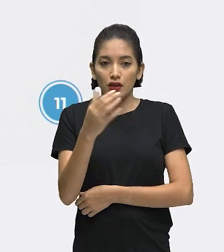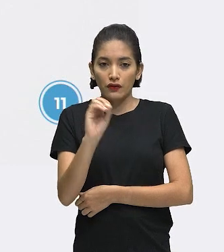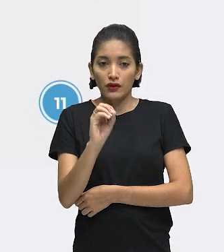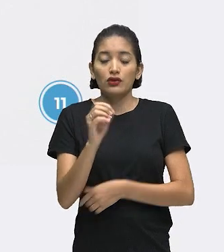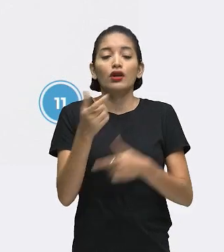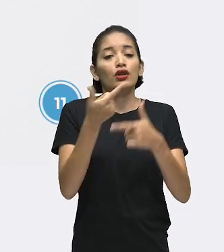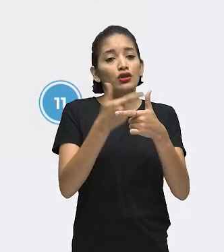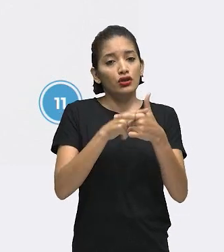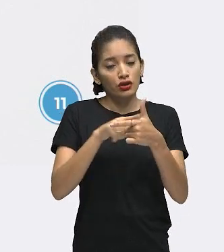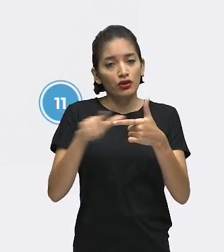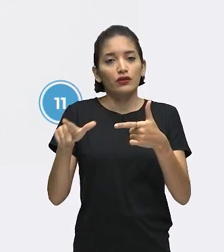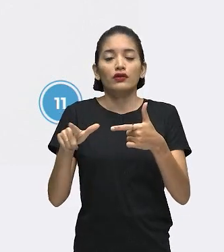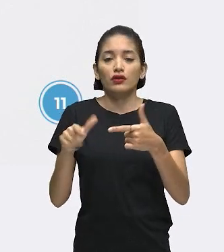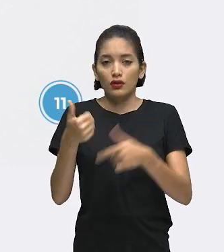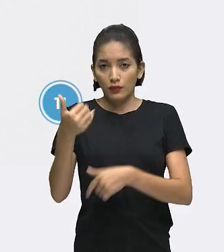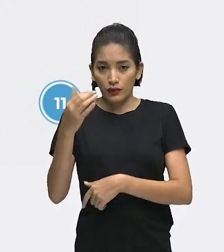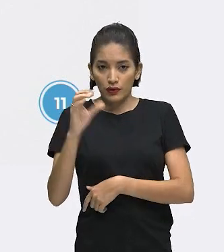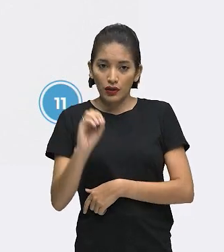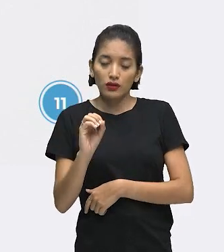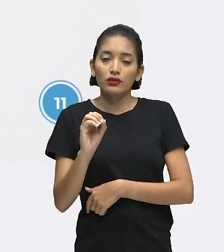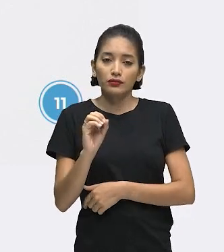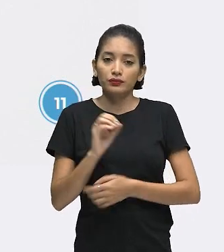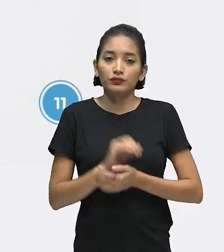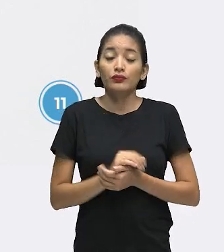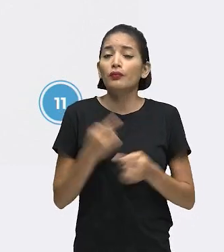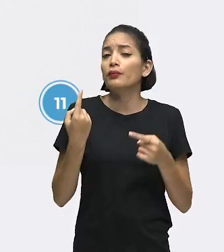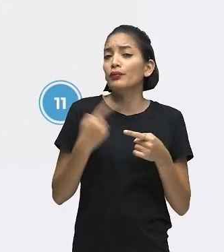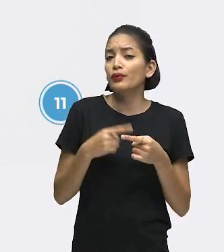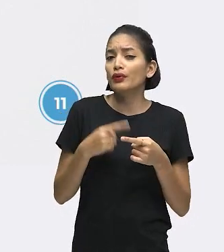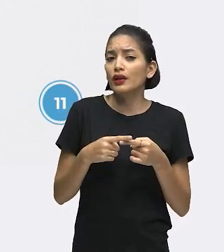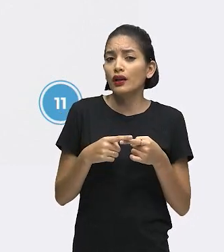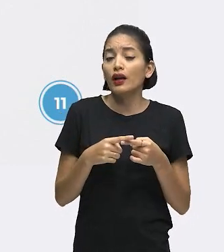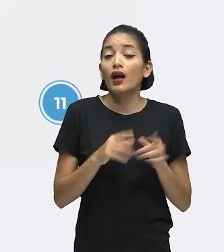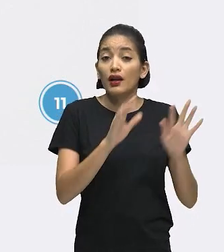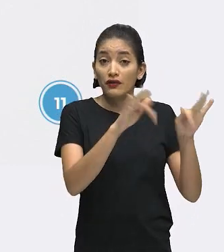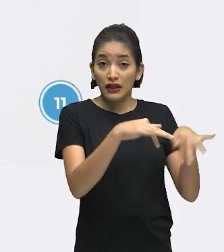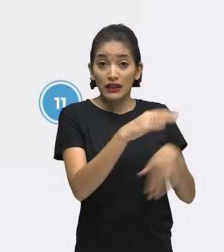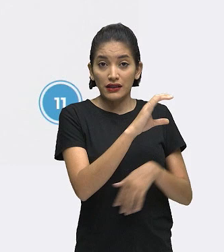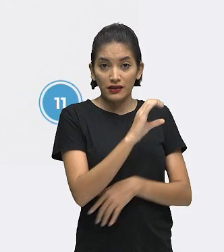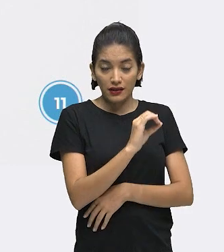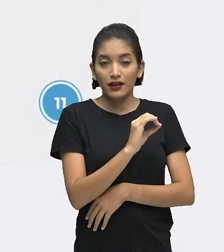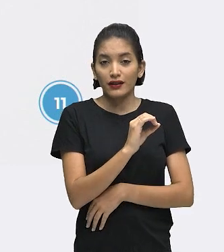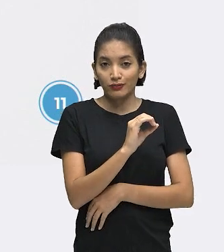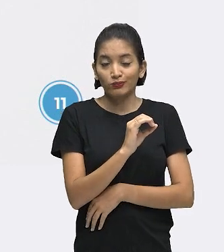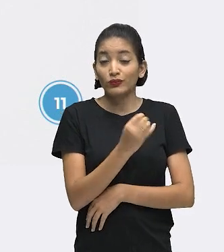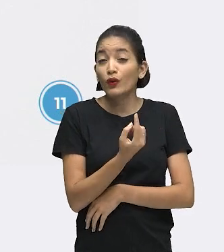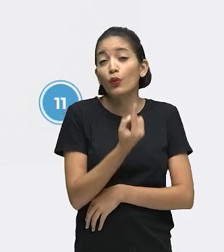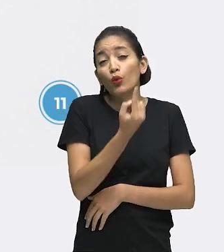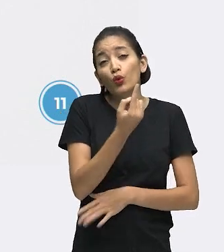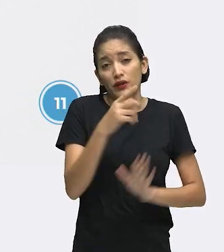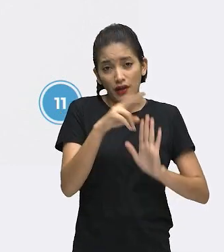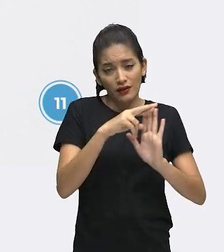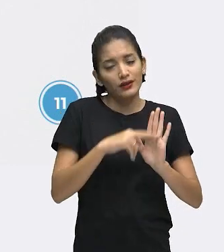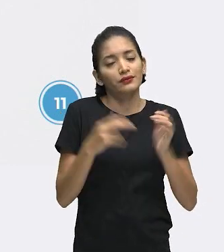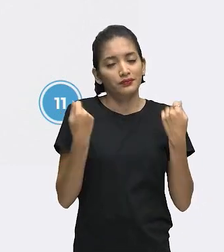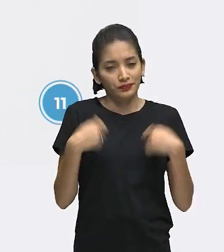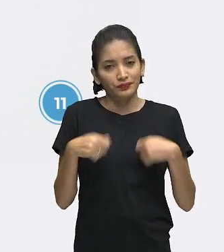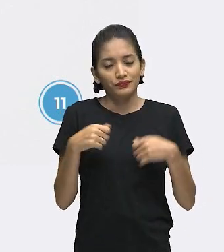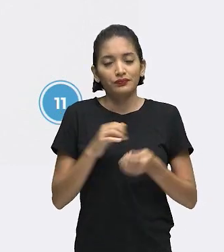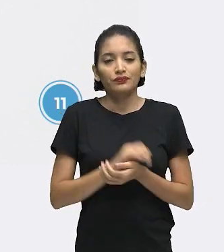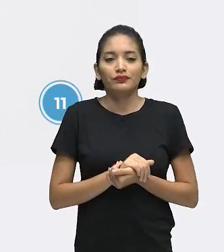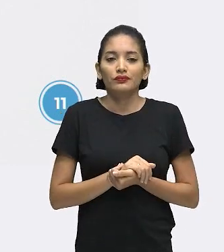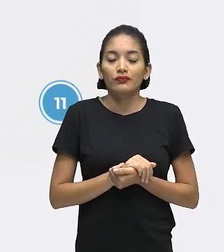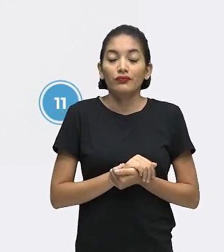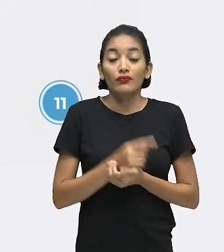76.820. Ele vai ser divisível por 10, por quê? Porque ele termina em 0. É o único critério que precisa. E vejam